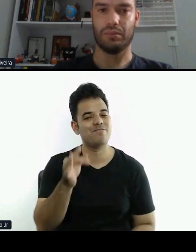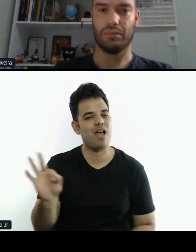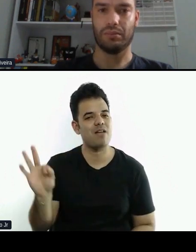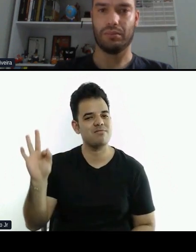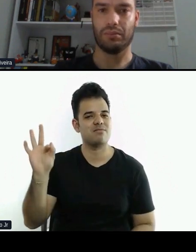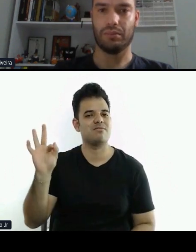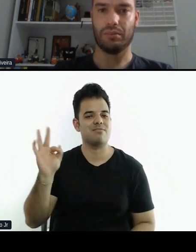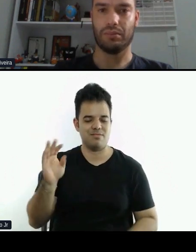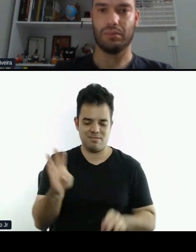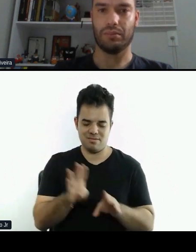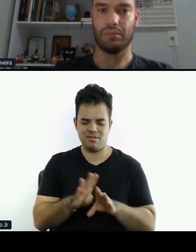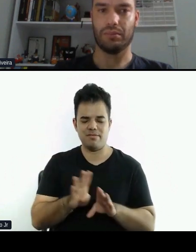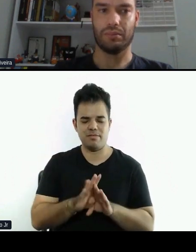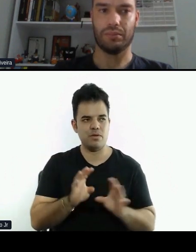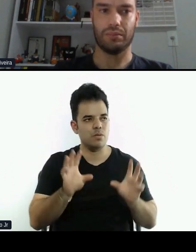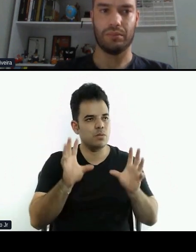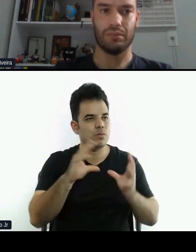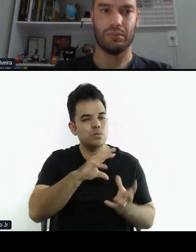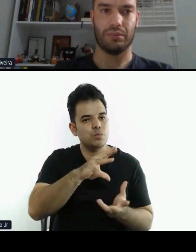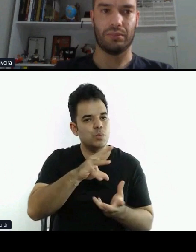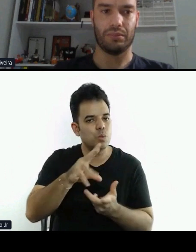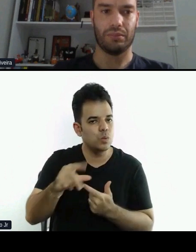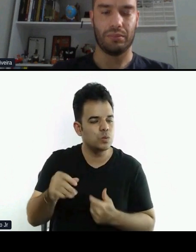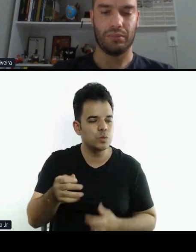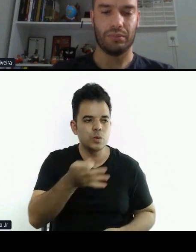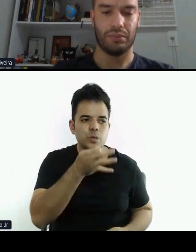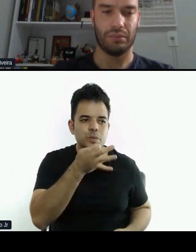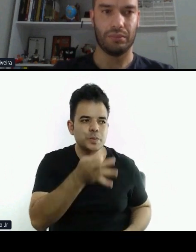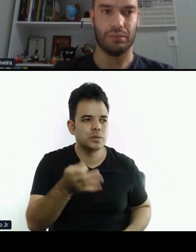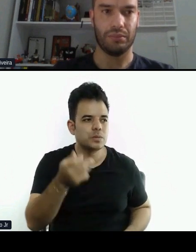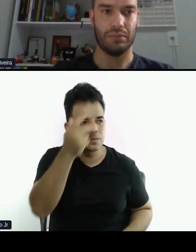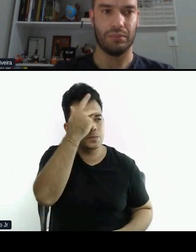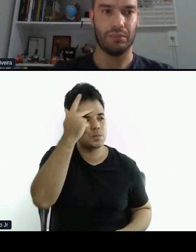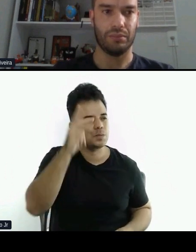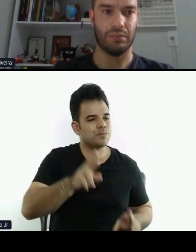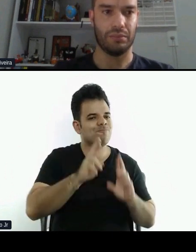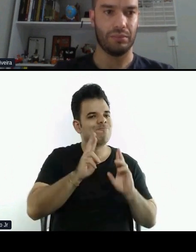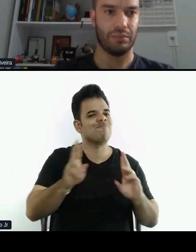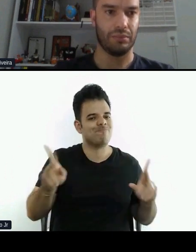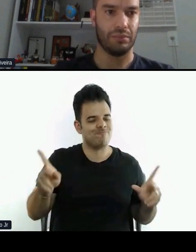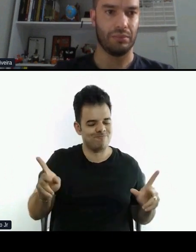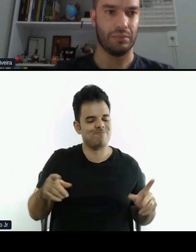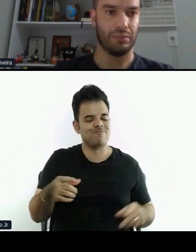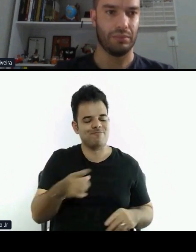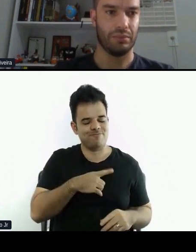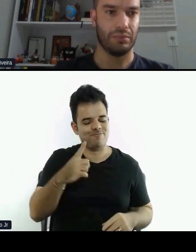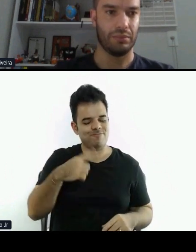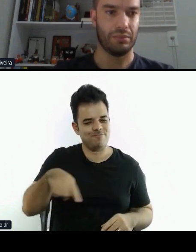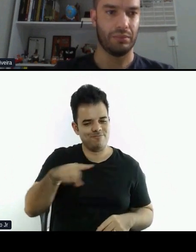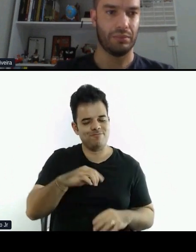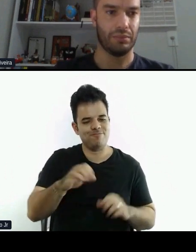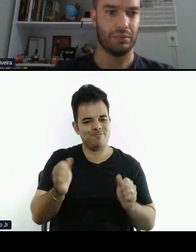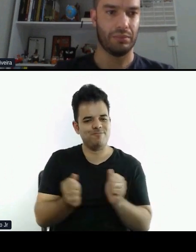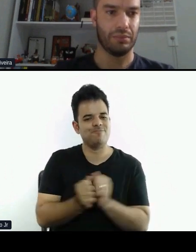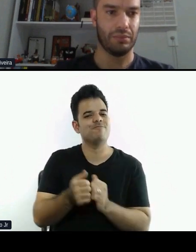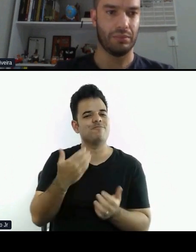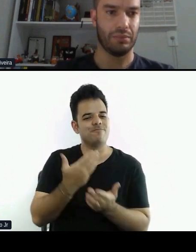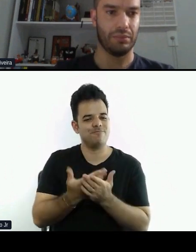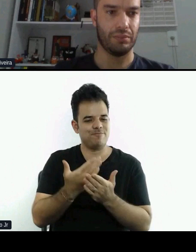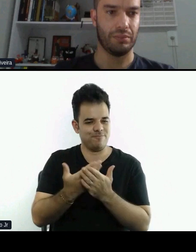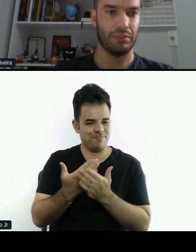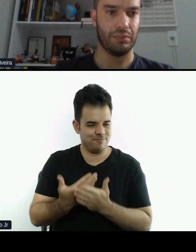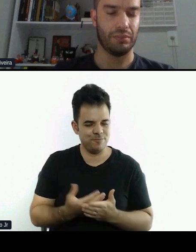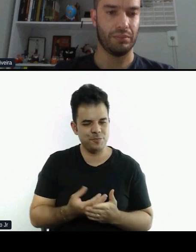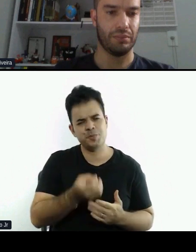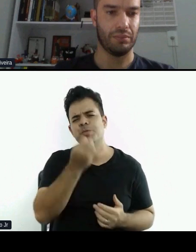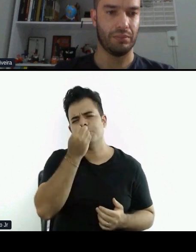de mundo, de pessoas diferentes, e trouxe isso para a gente, né? Então, foi muito